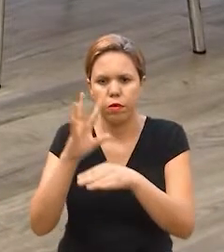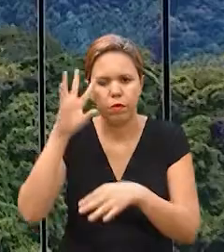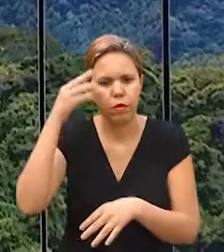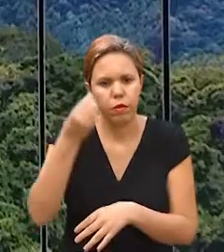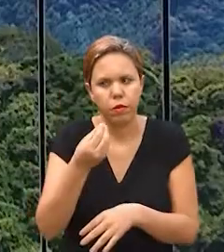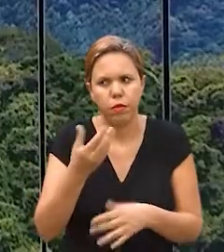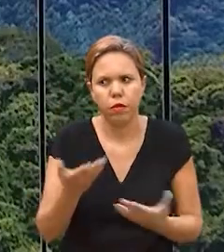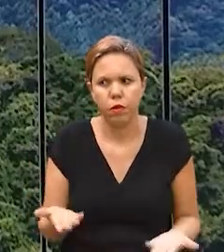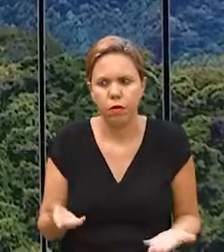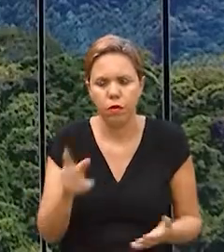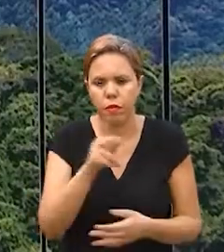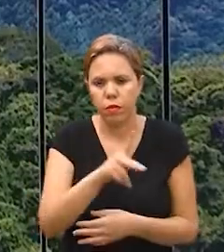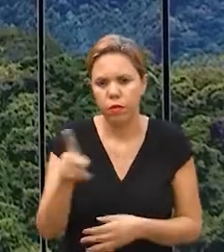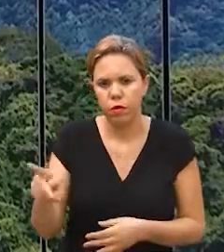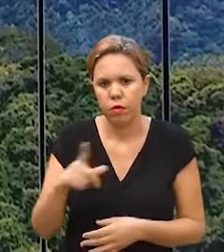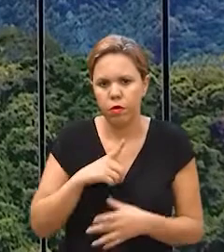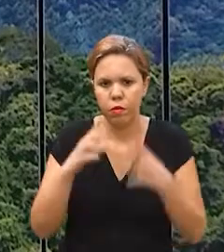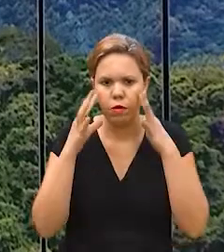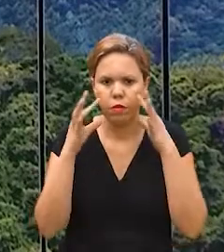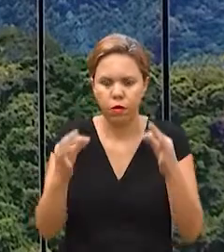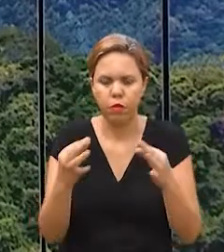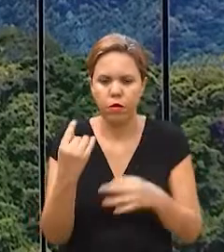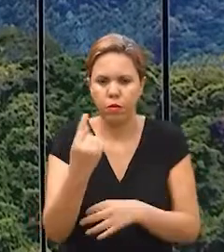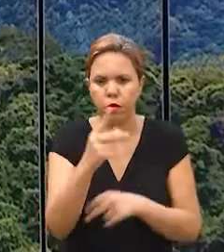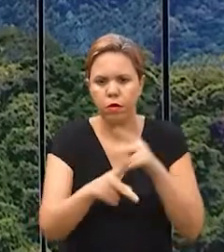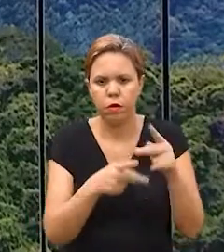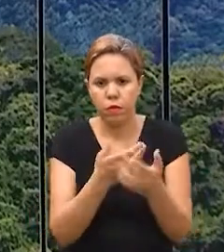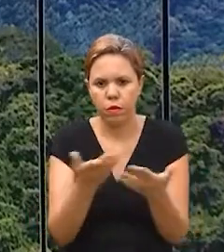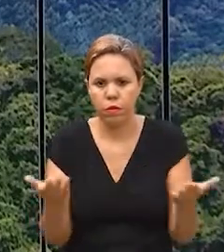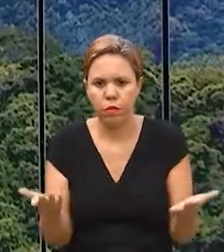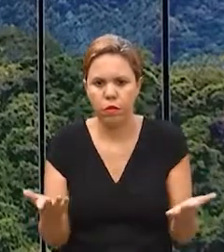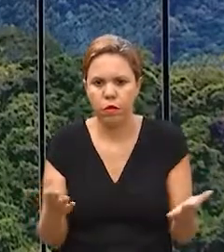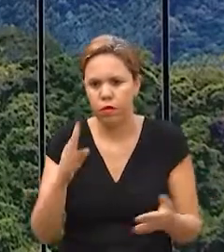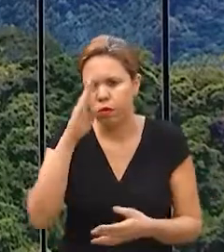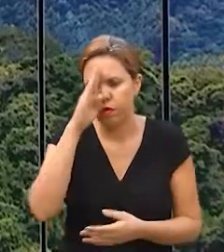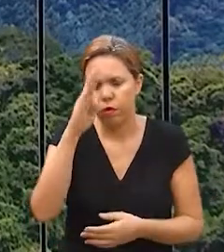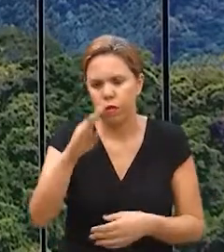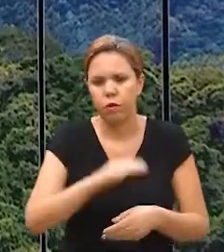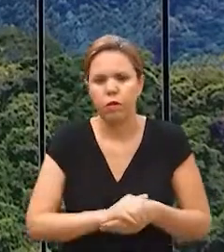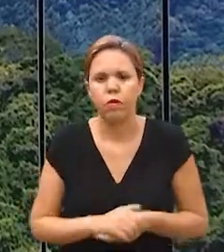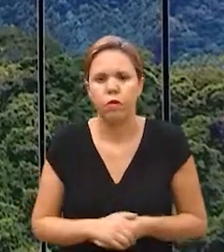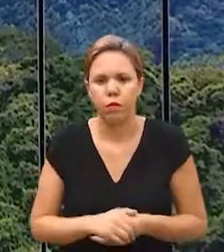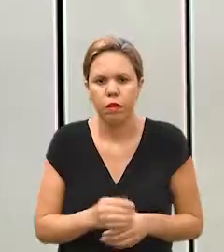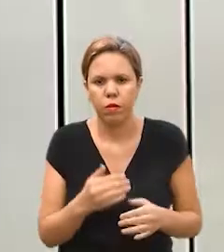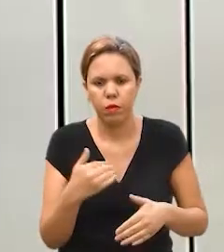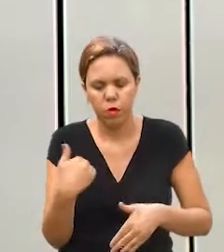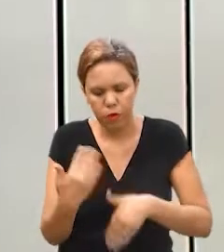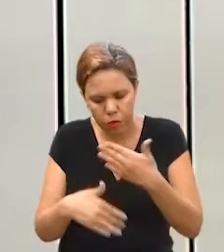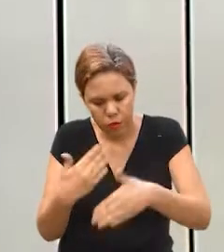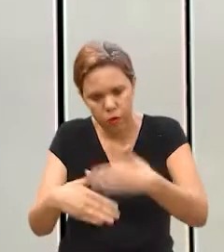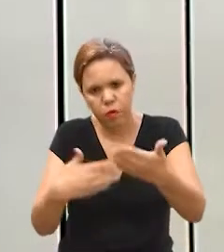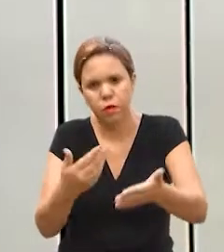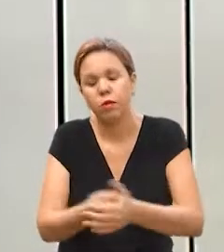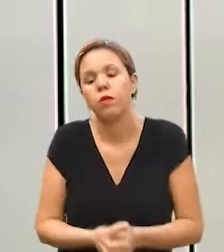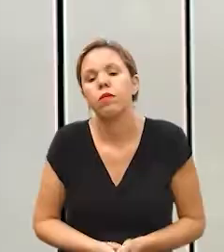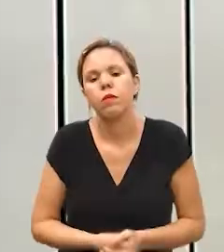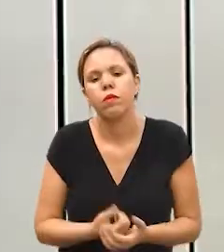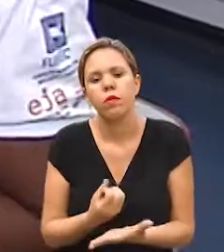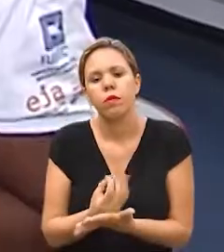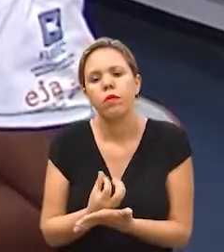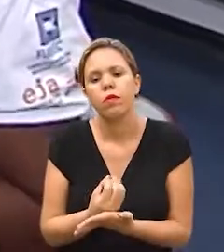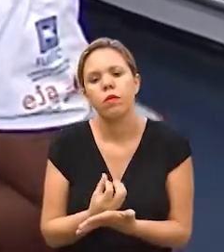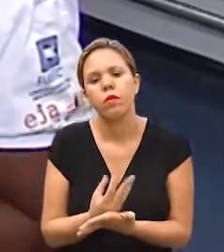nível. O professor tem que dar atenção individualizada, principalmente nesse processo